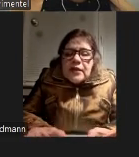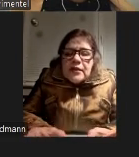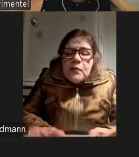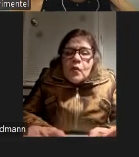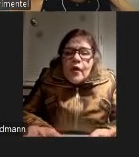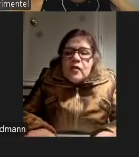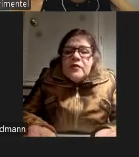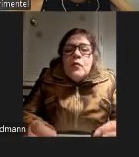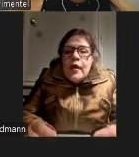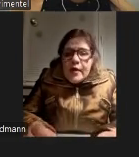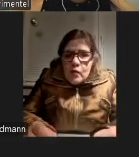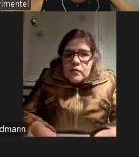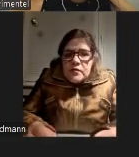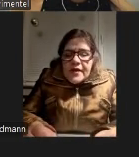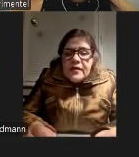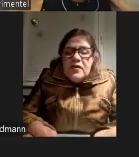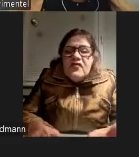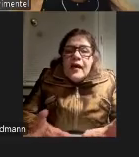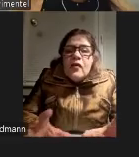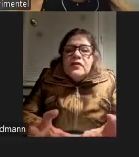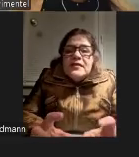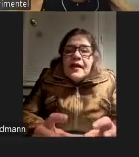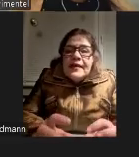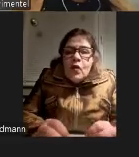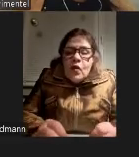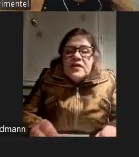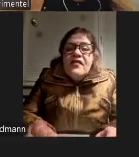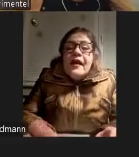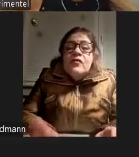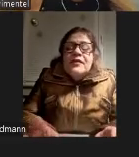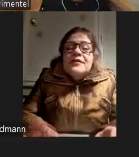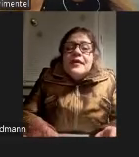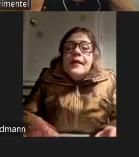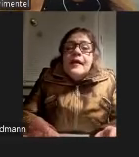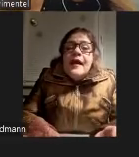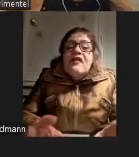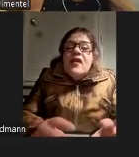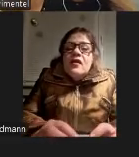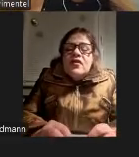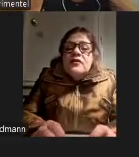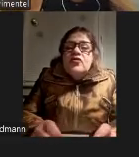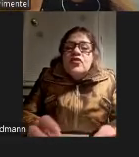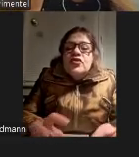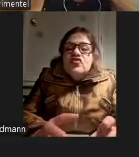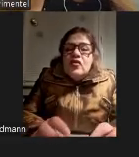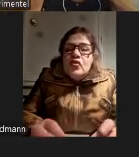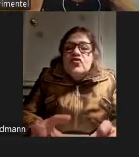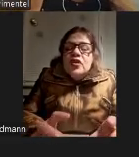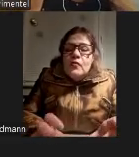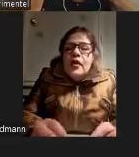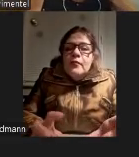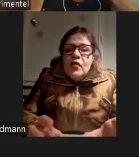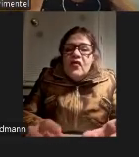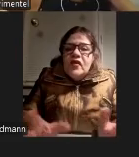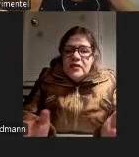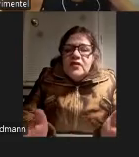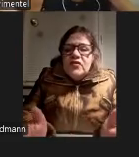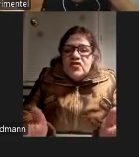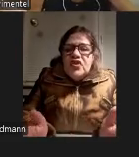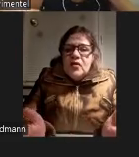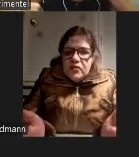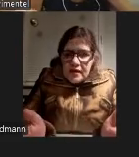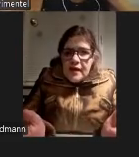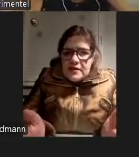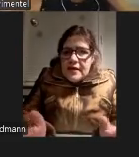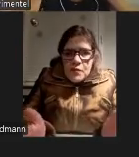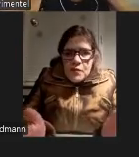morta morreu, certo? Então vai acontecer a gliose, vai acontecer a fagocitose dos neurônios que morreram por falta de